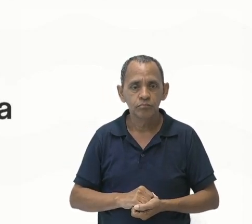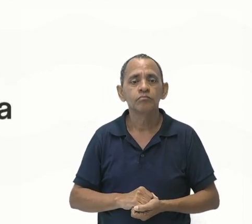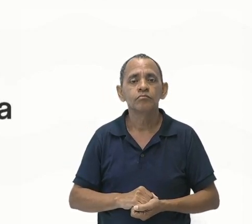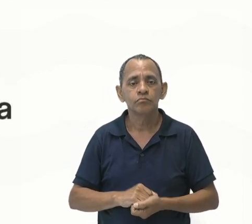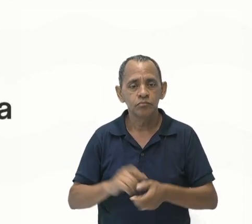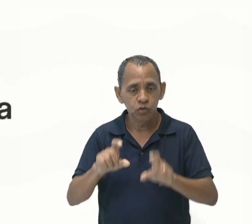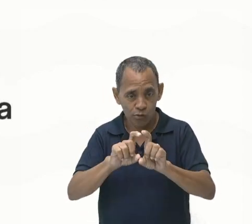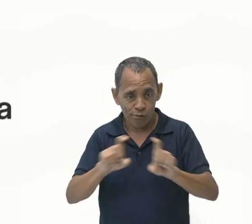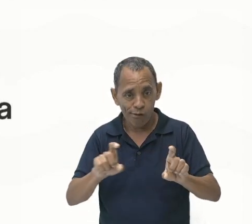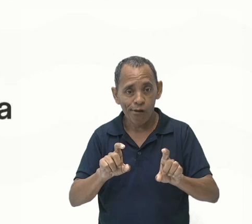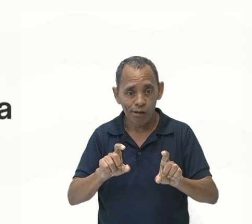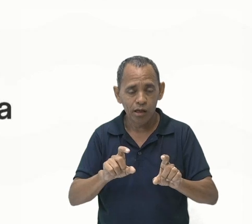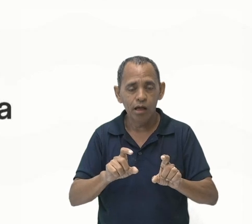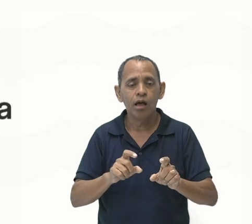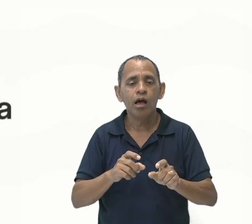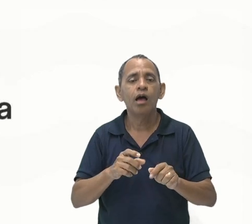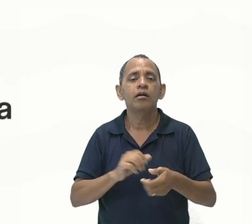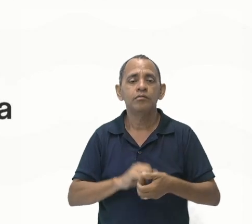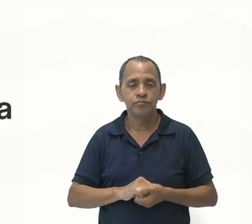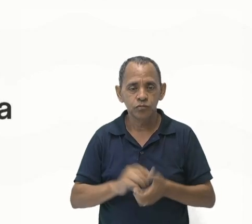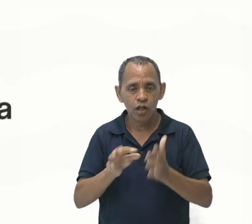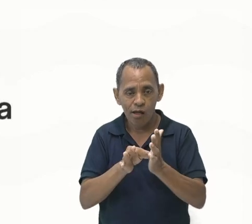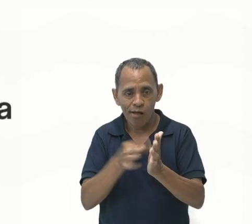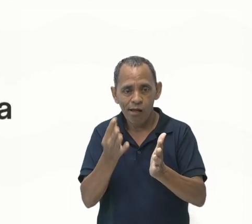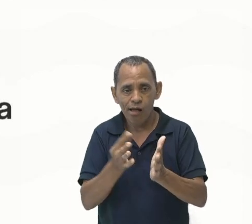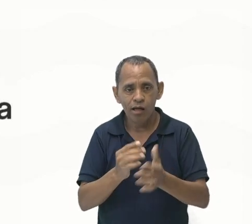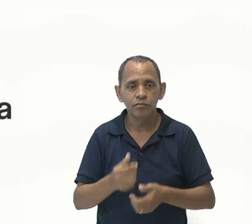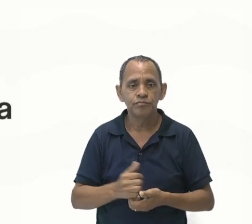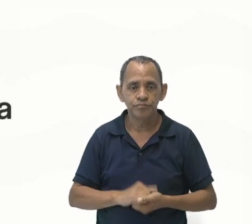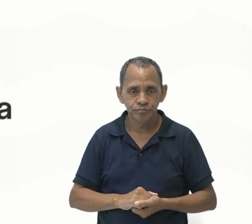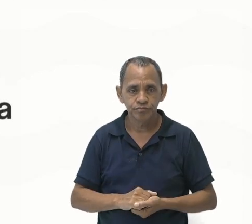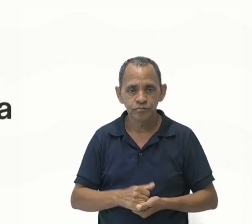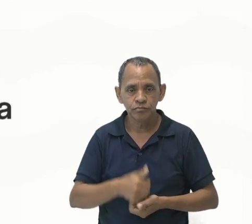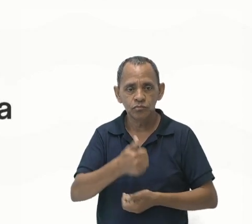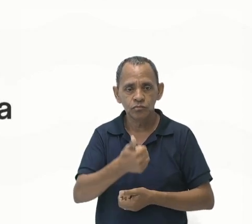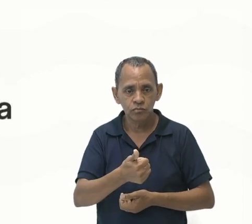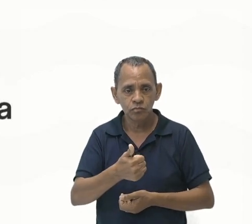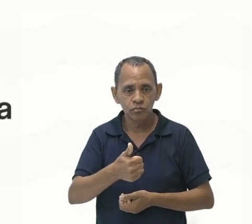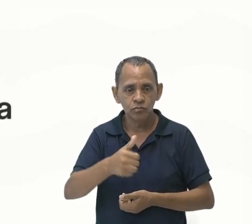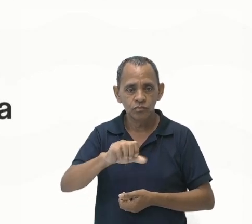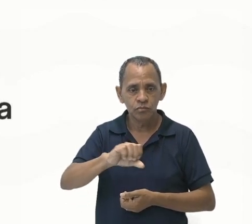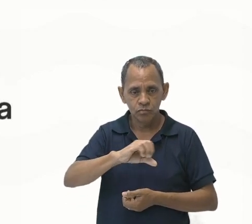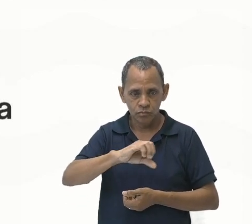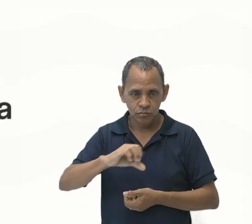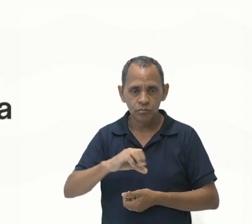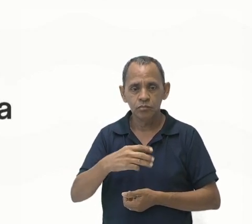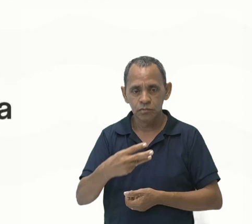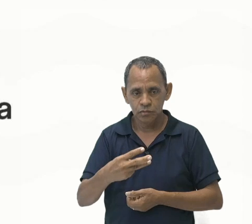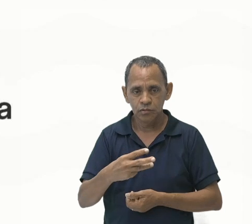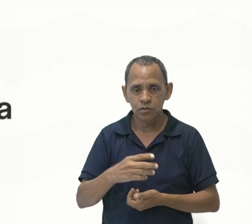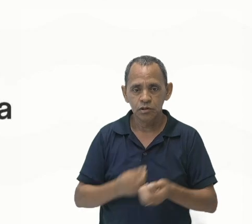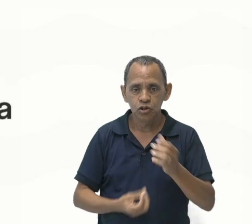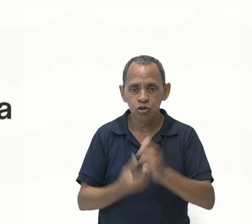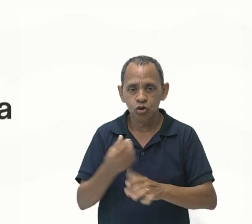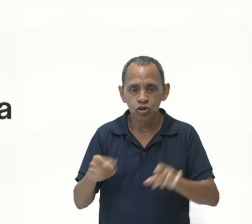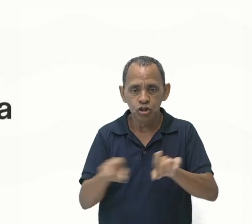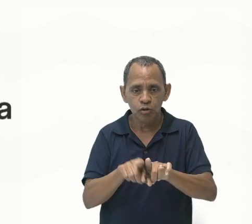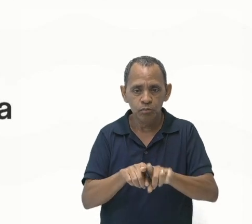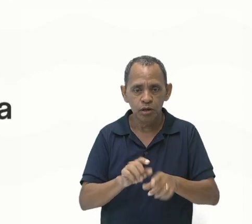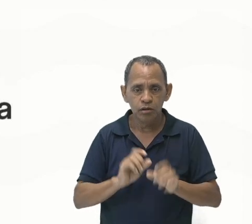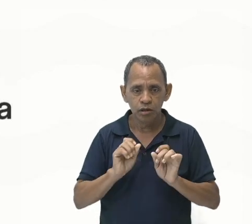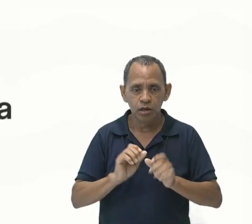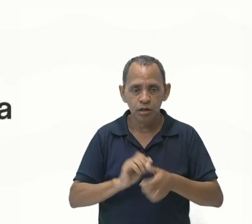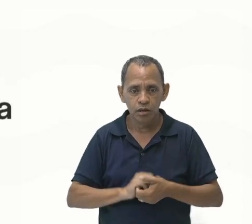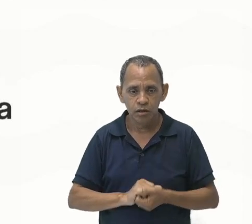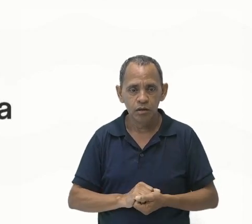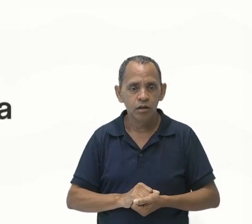o Tratado de Maastricht, que entrou em vigor em 1993, criou a União Europeia, né, como a